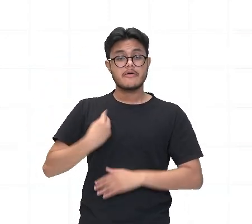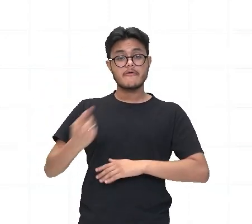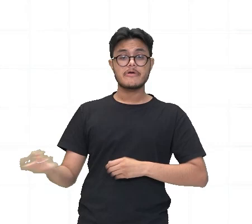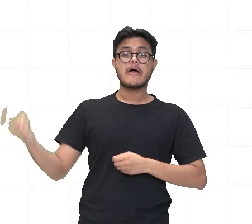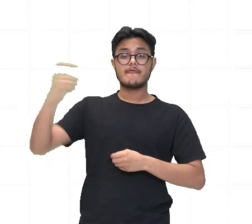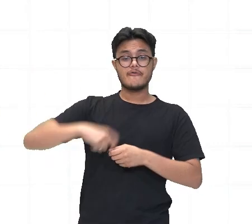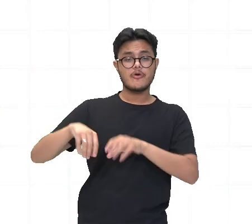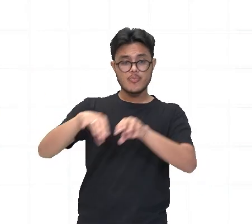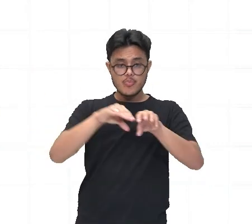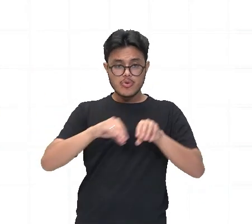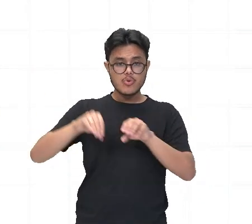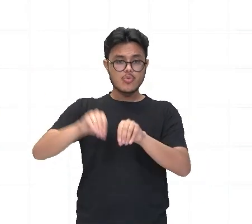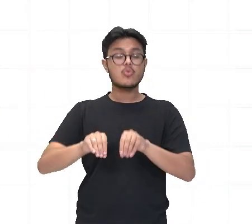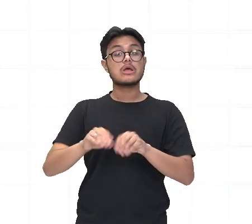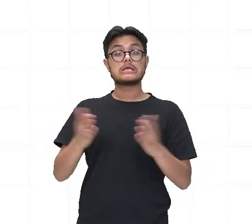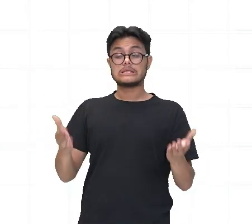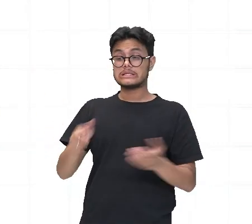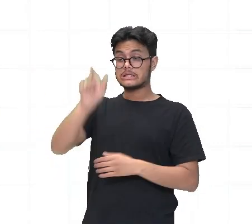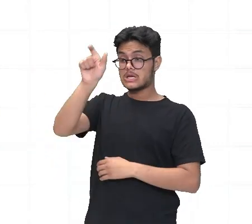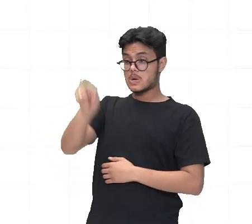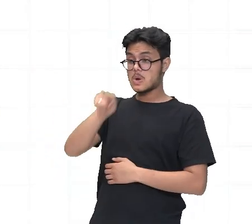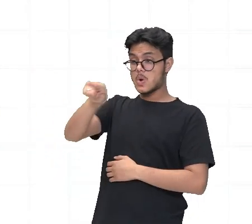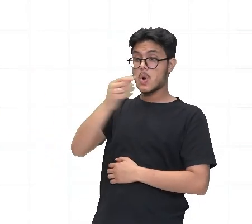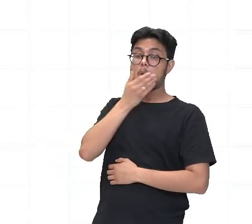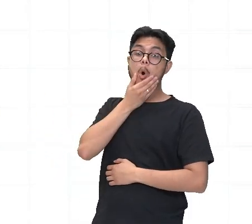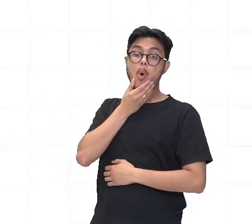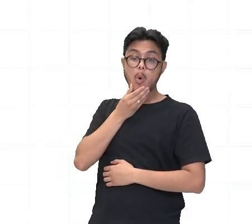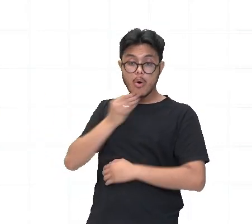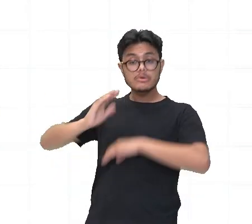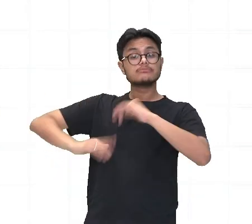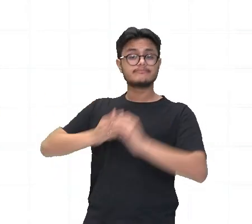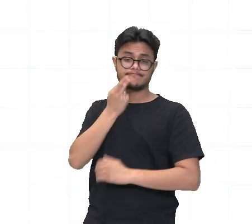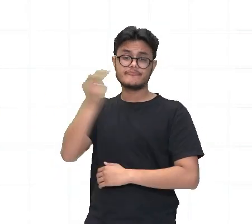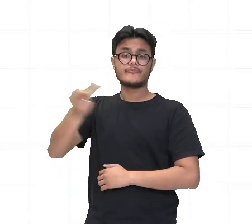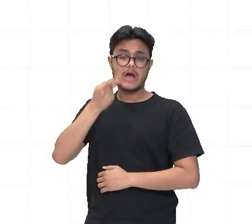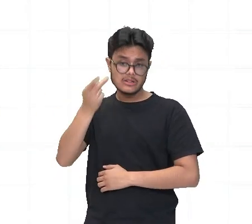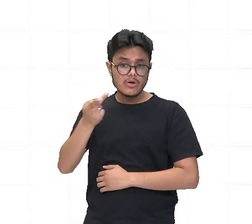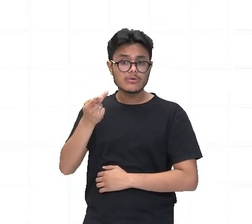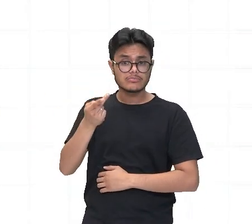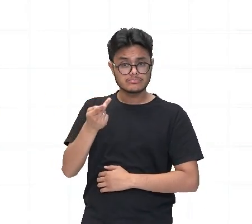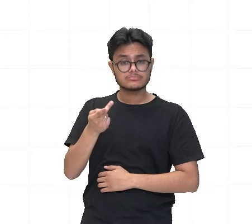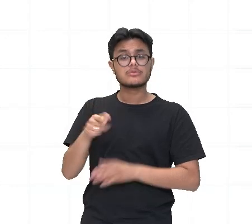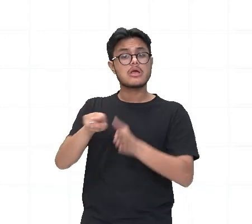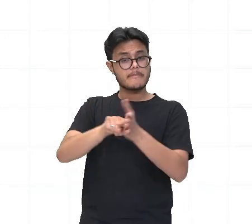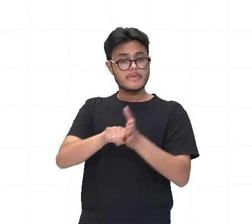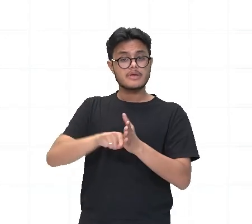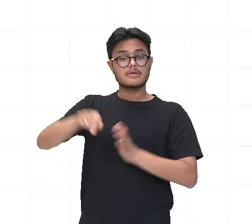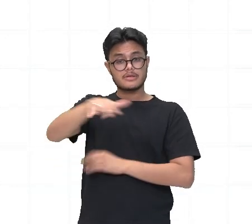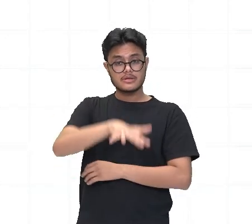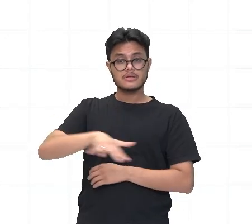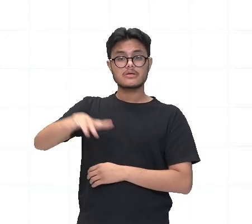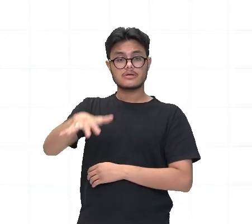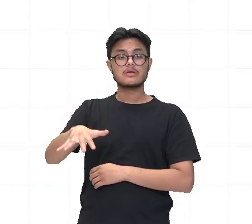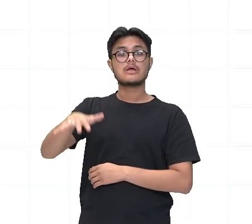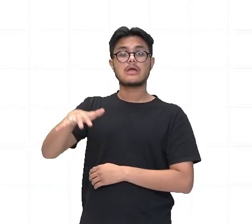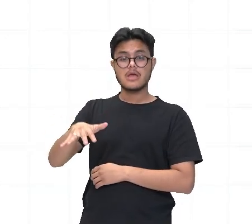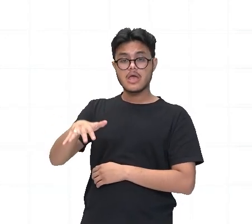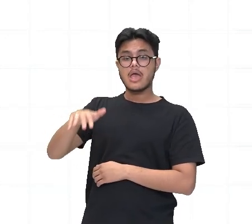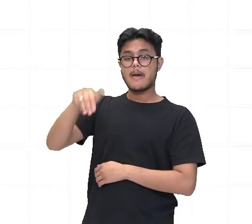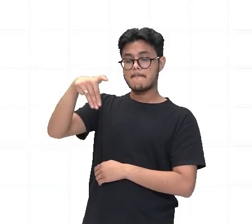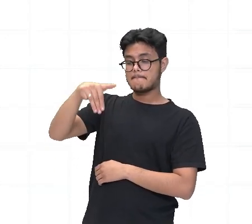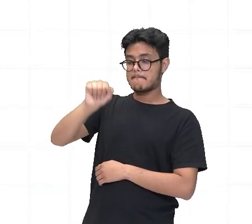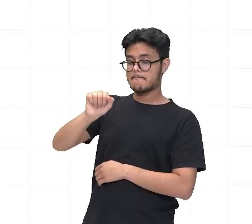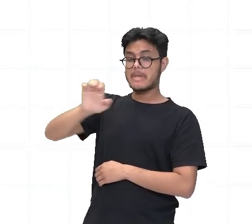terra, afirma o arqueólogo Igor Rodrigues, pesquisador do Museu de